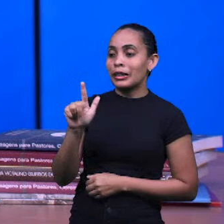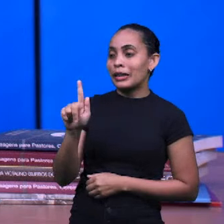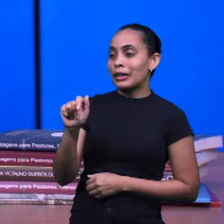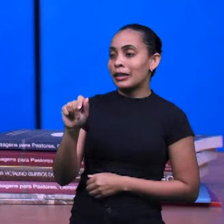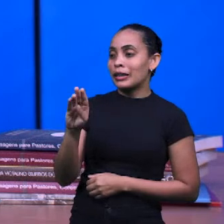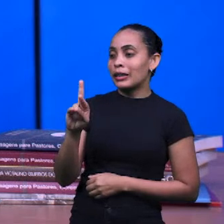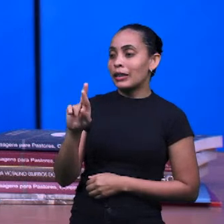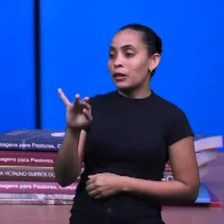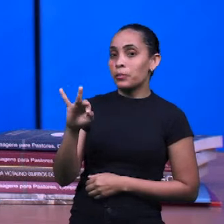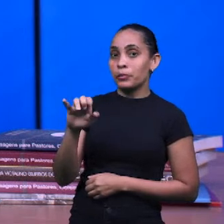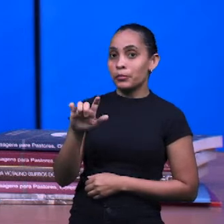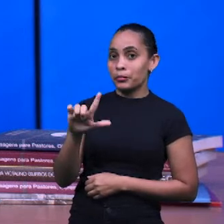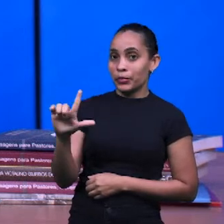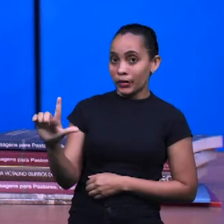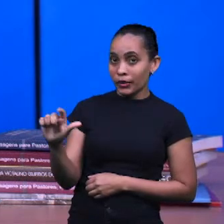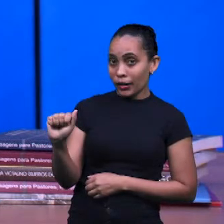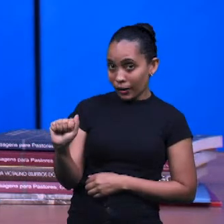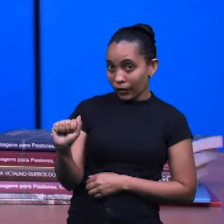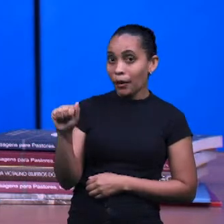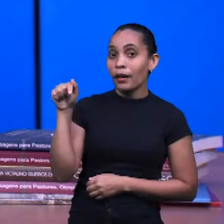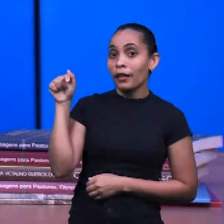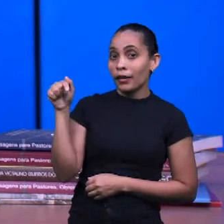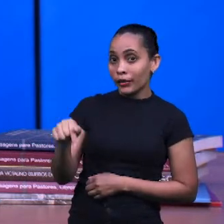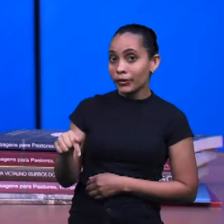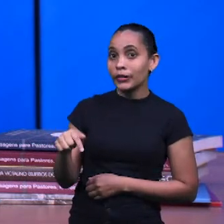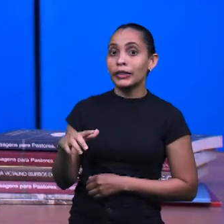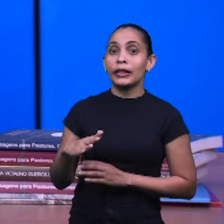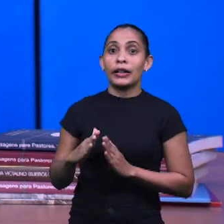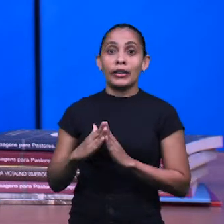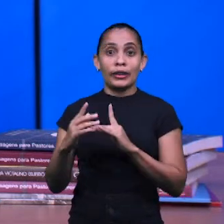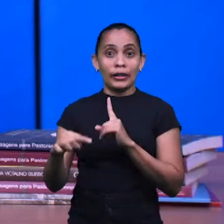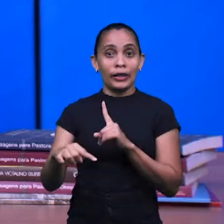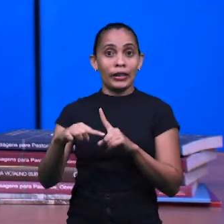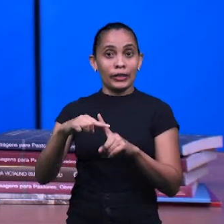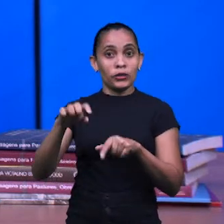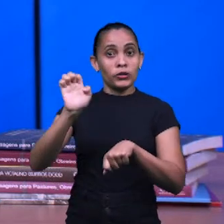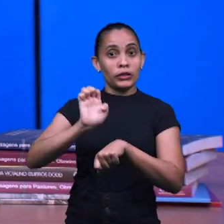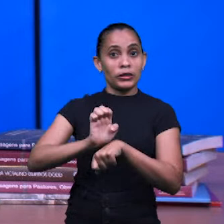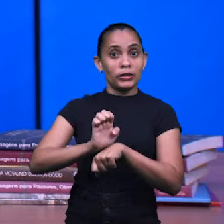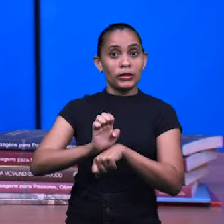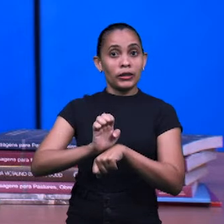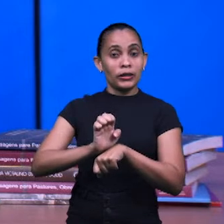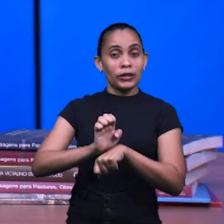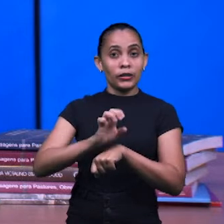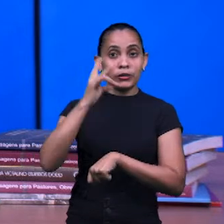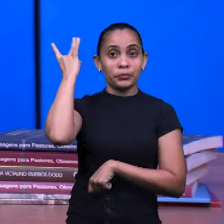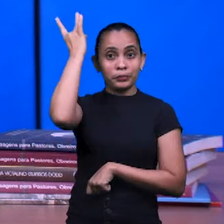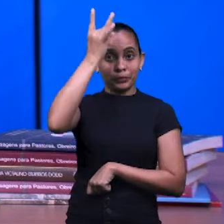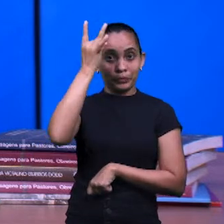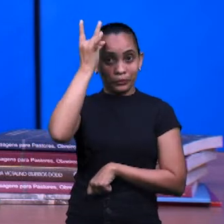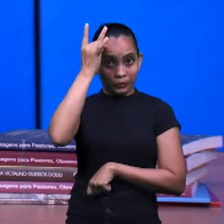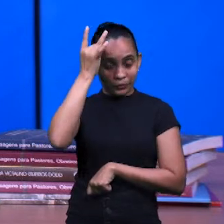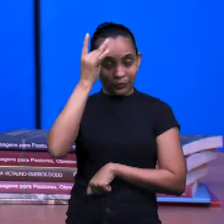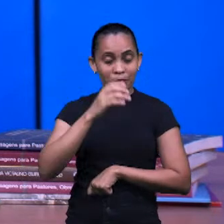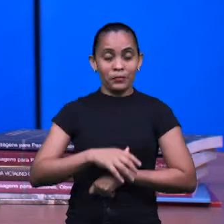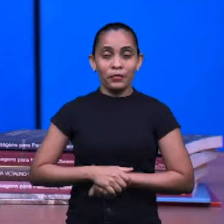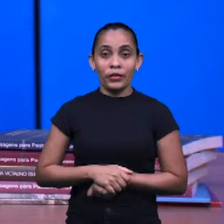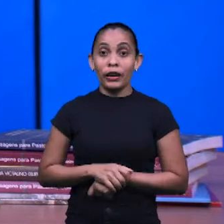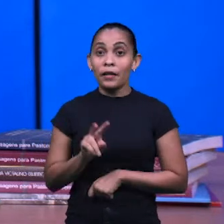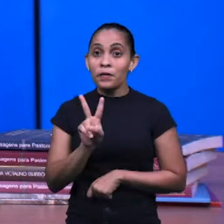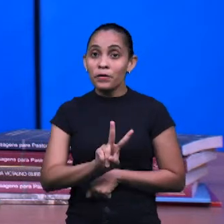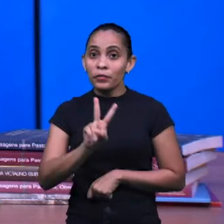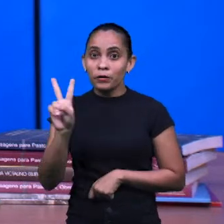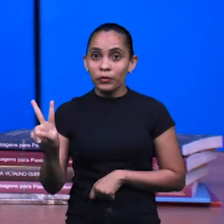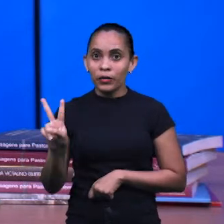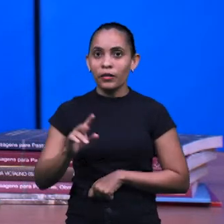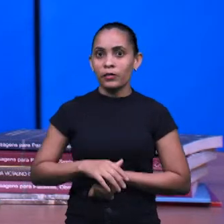de jovens de uma das nossas igrejas aqui em Vila Velha, onde nós estamos aqui no município de Vila Velha. E